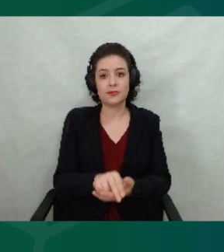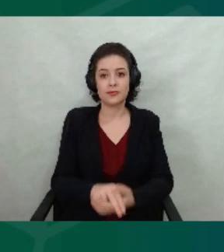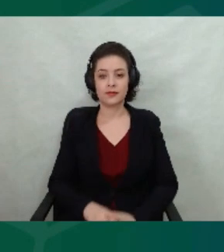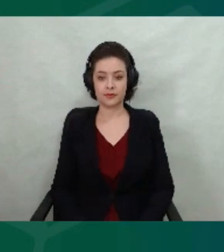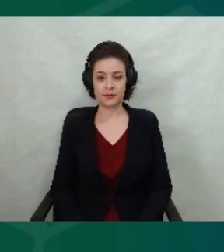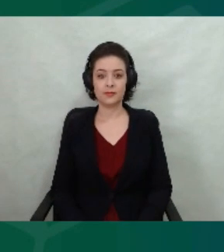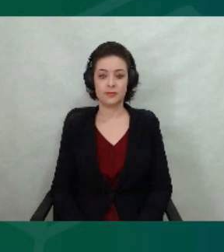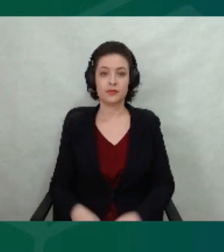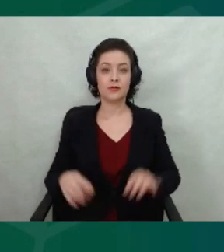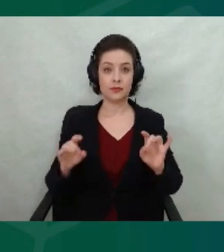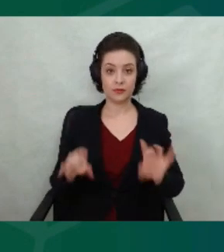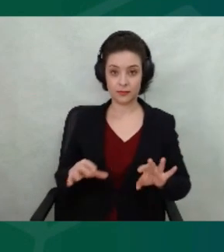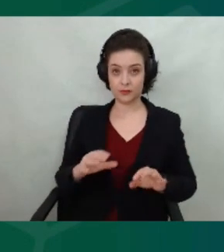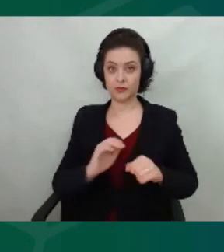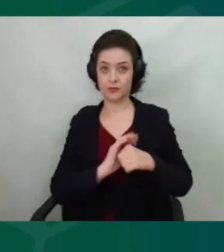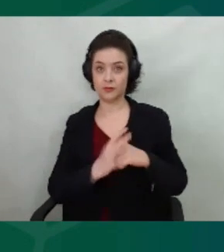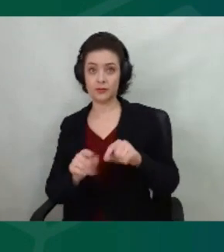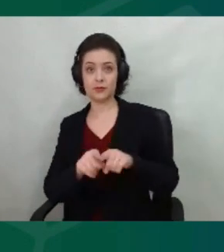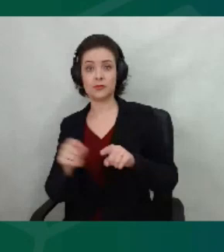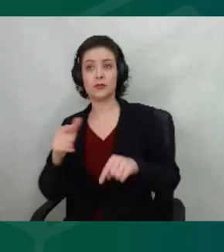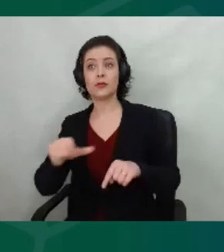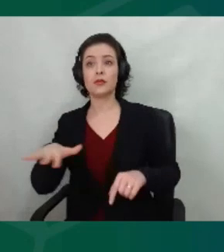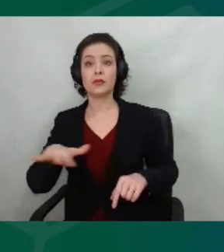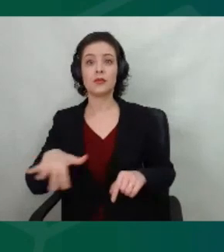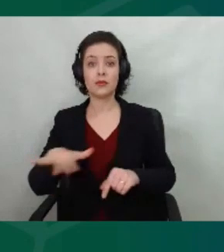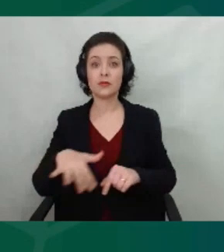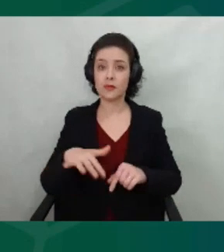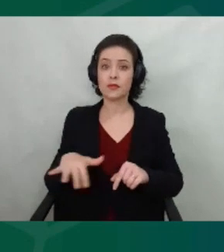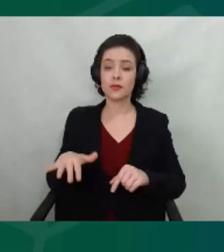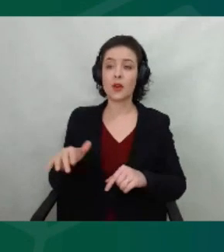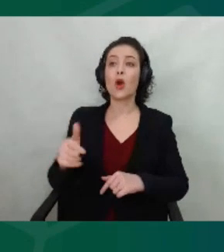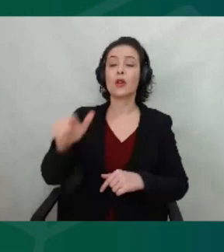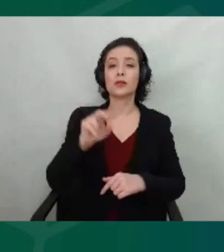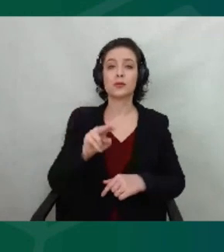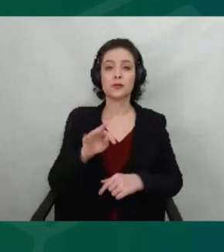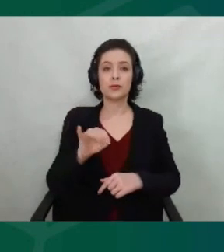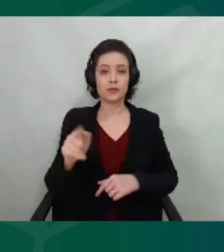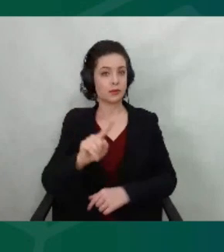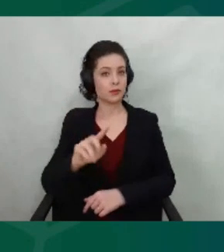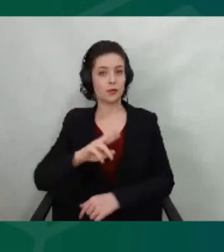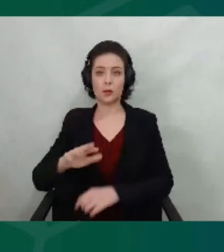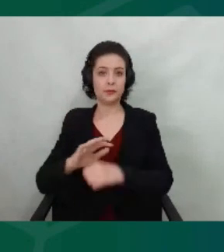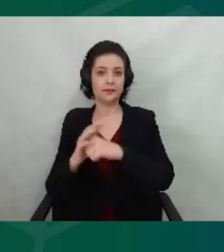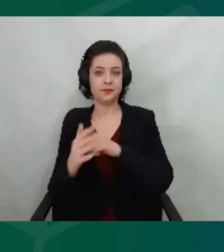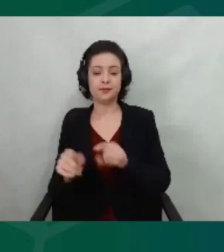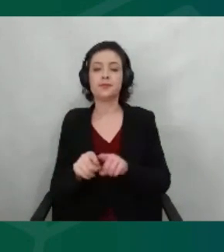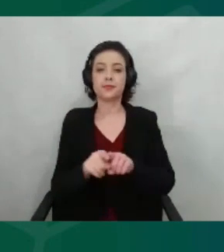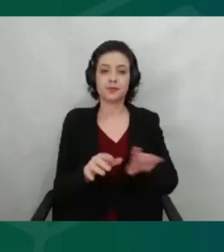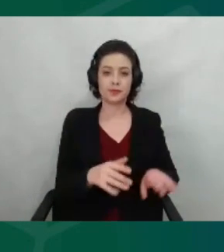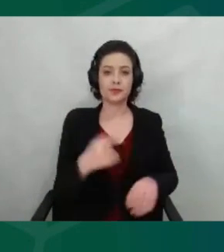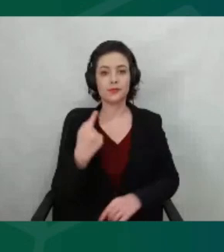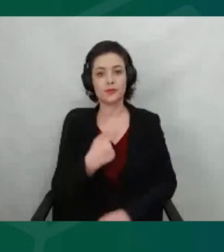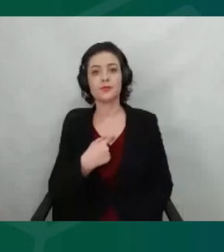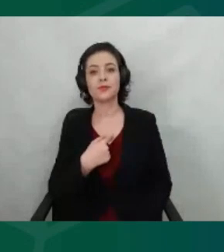somente no Covid, mas como as outras UTIs não Covid também. Foi a forma que nós colaboramos